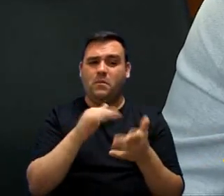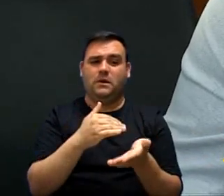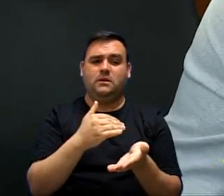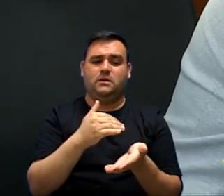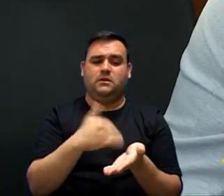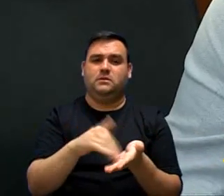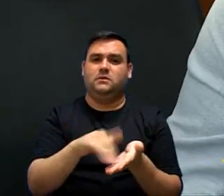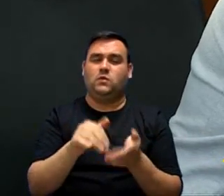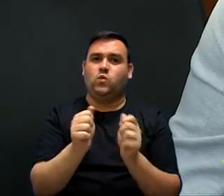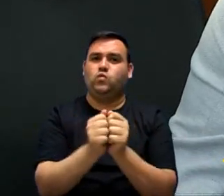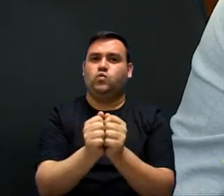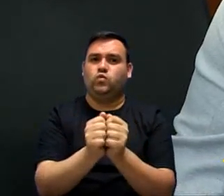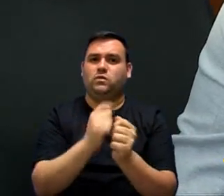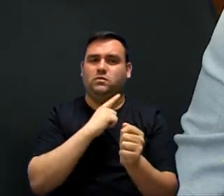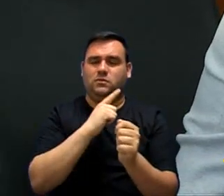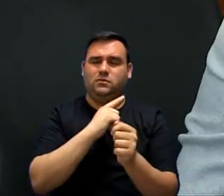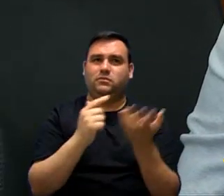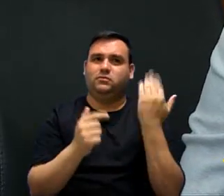que estava com ele.